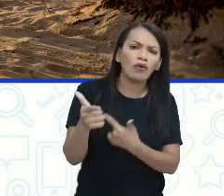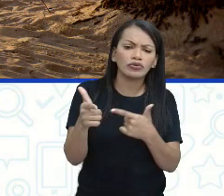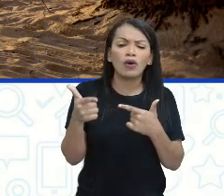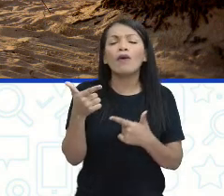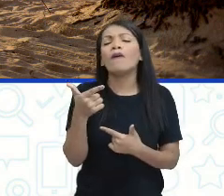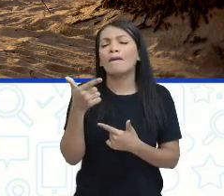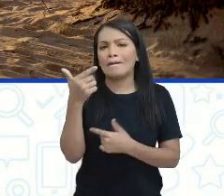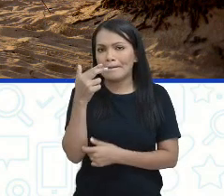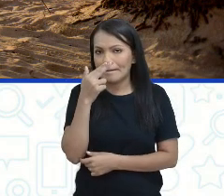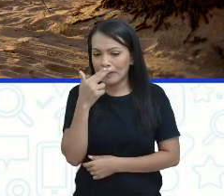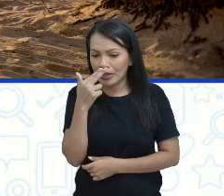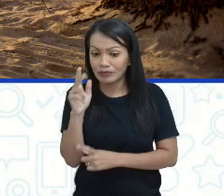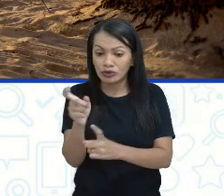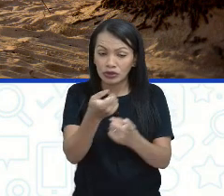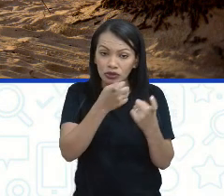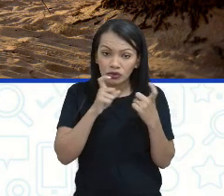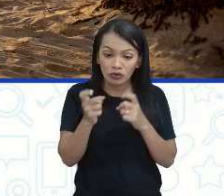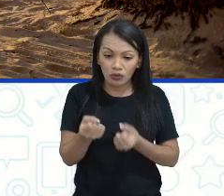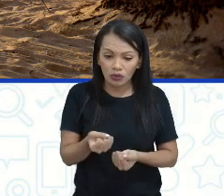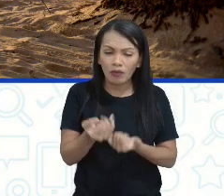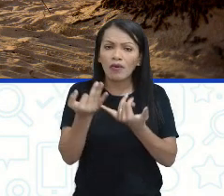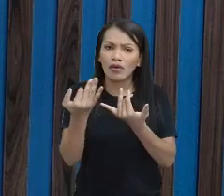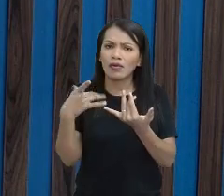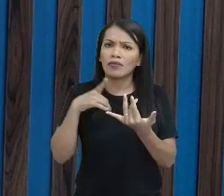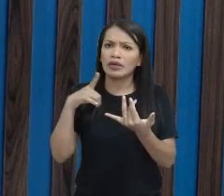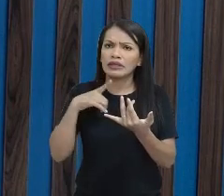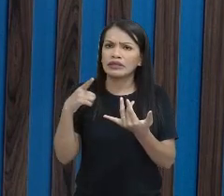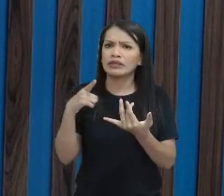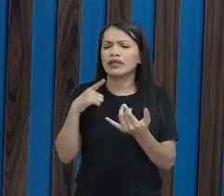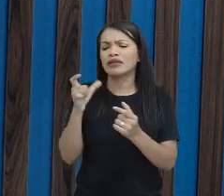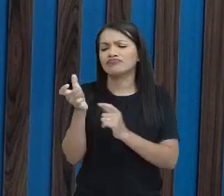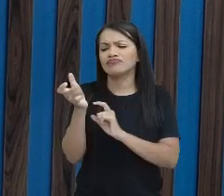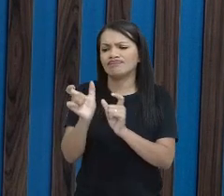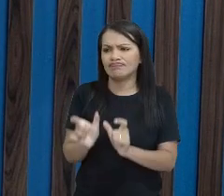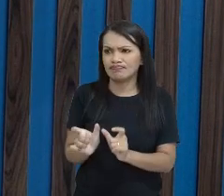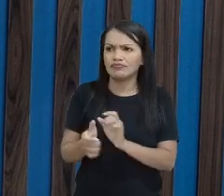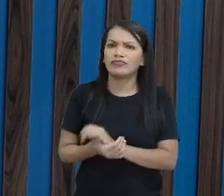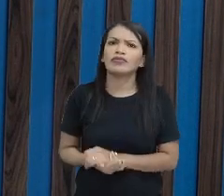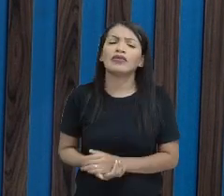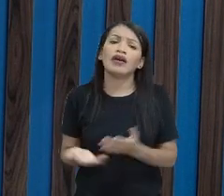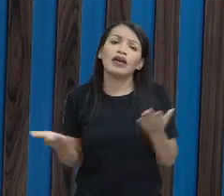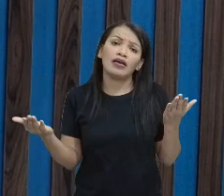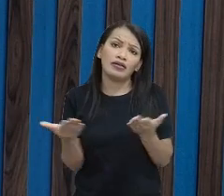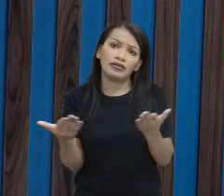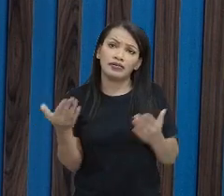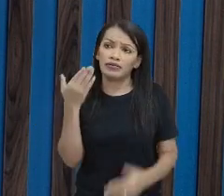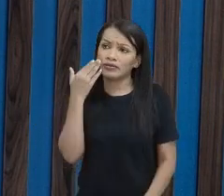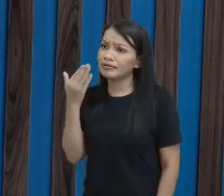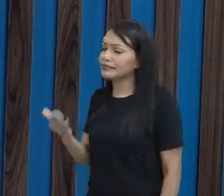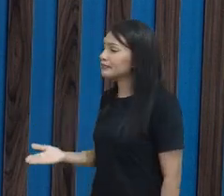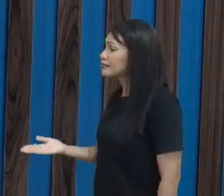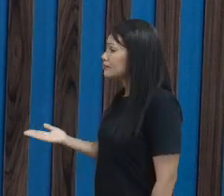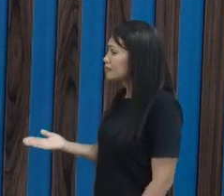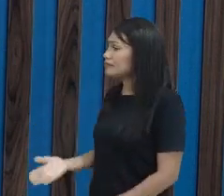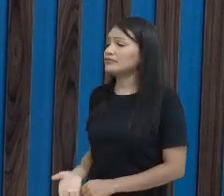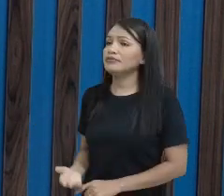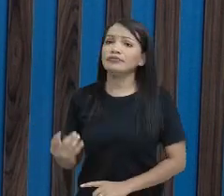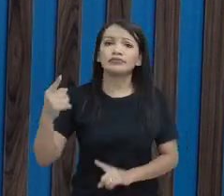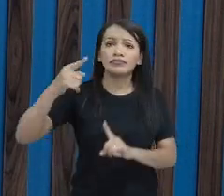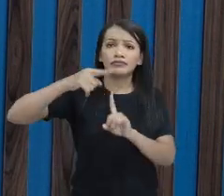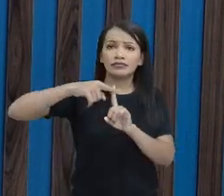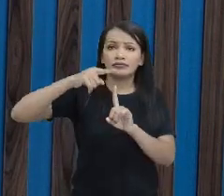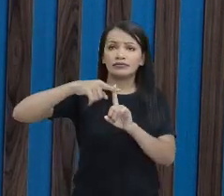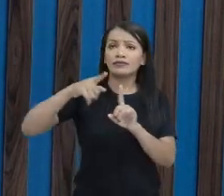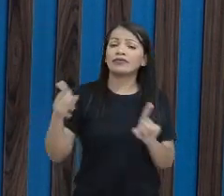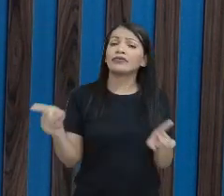mesmo discurso poético. Há essa manutenção do discurso poético, tá? E aqui eu ia trazer os tipos de paródia